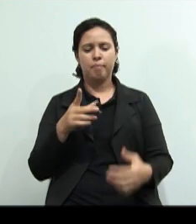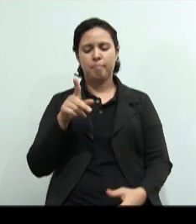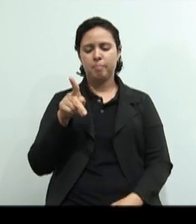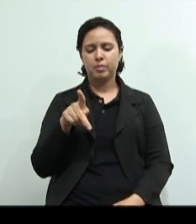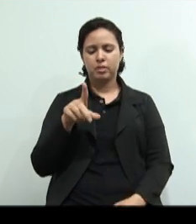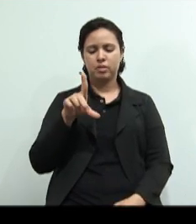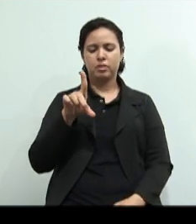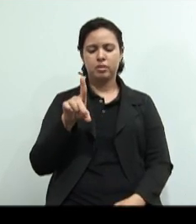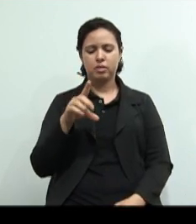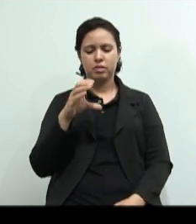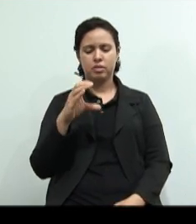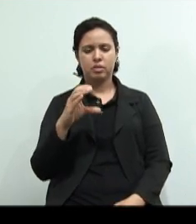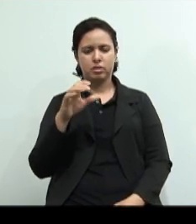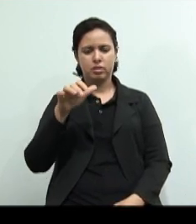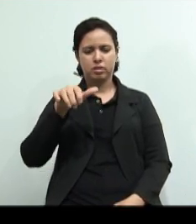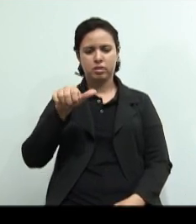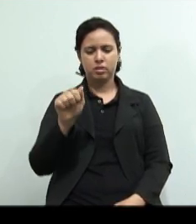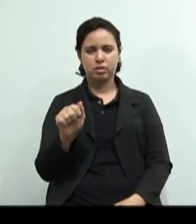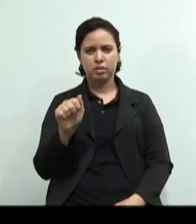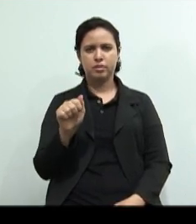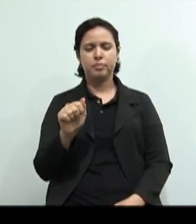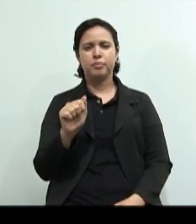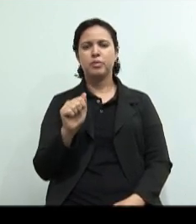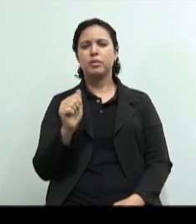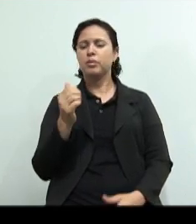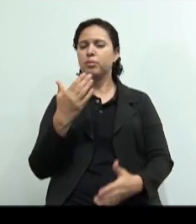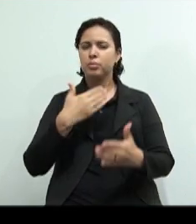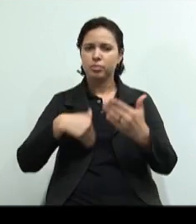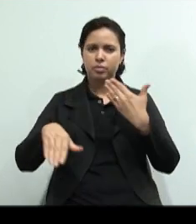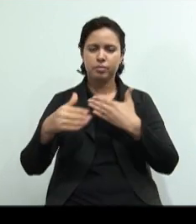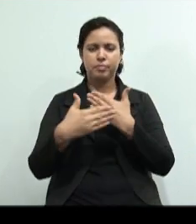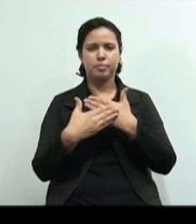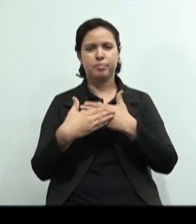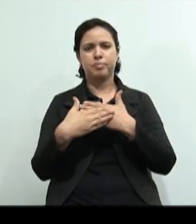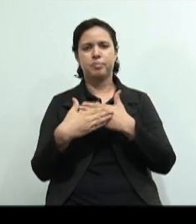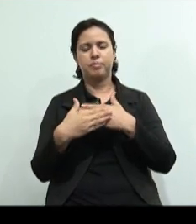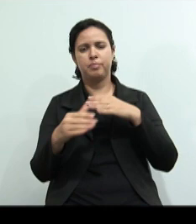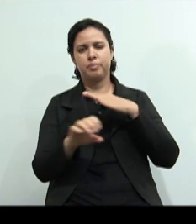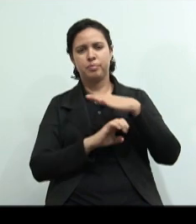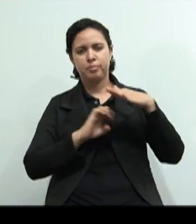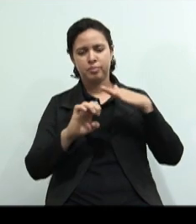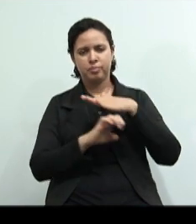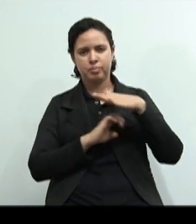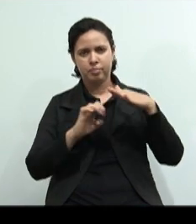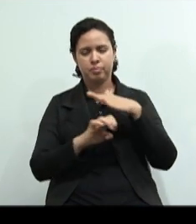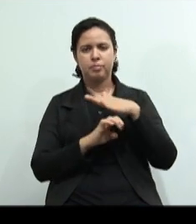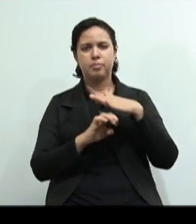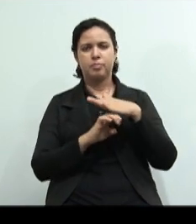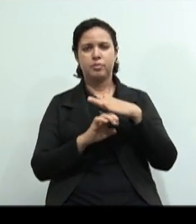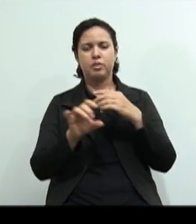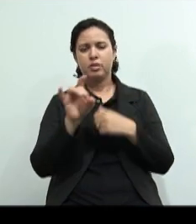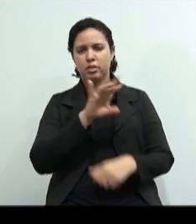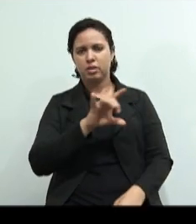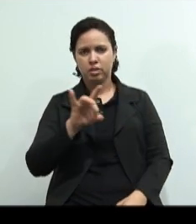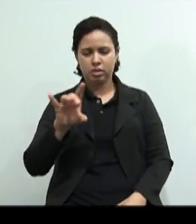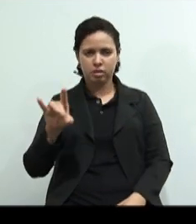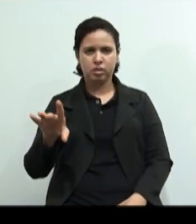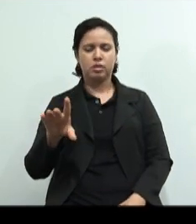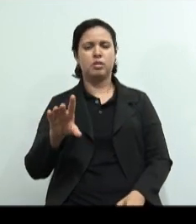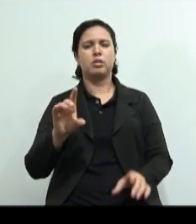toda a empresa, mas não apenas para trabalhar todo mundo junto. Cada setor